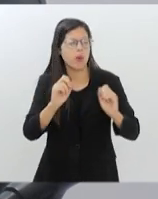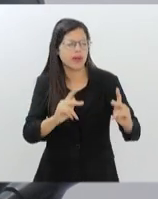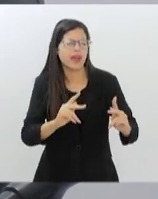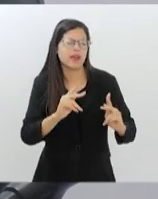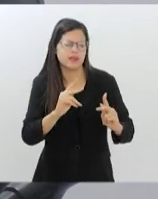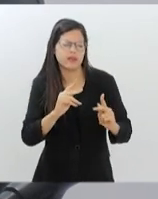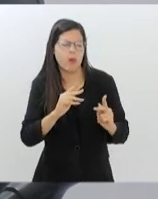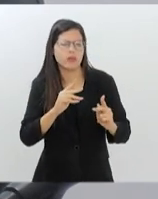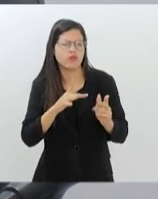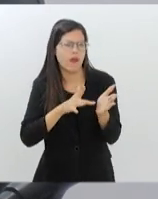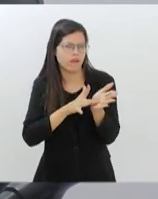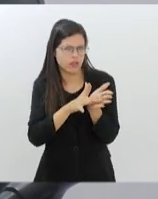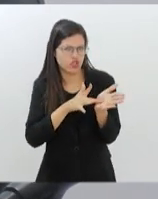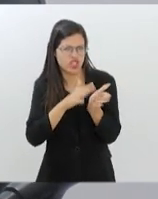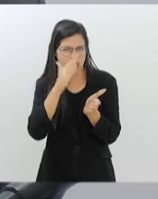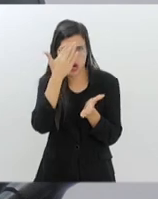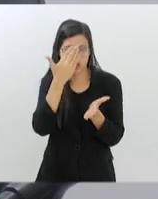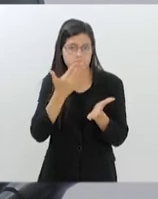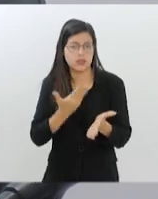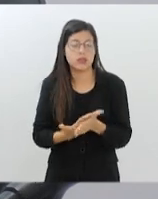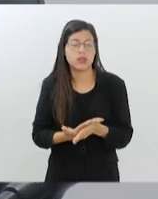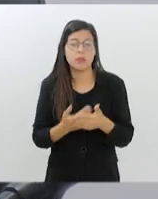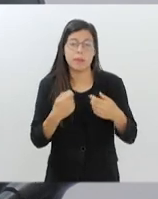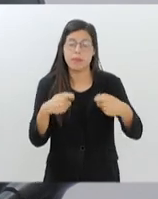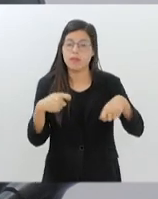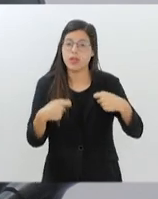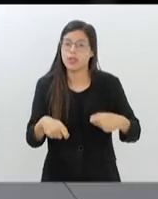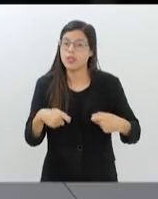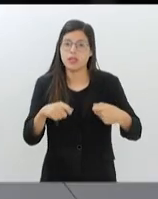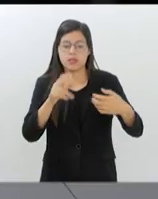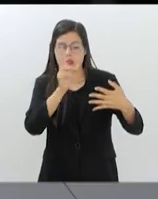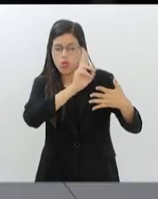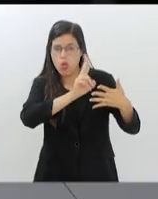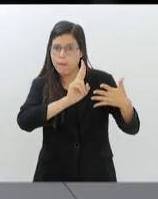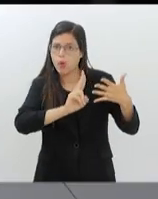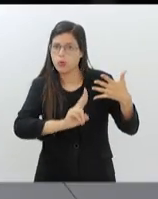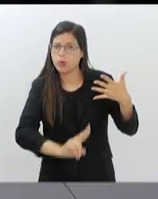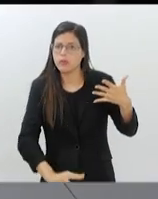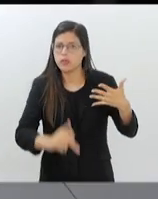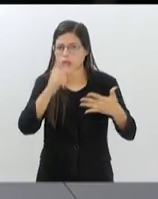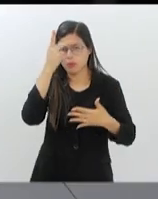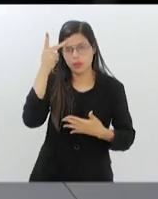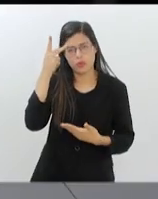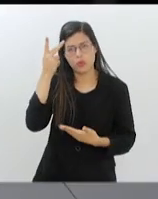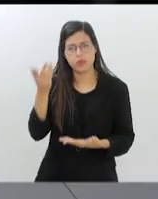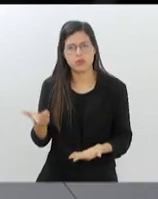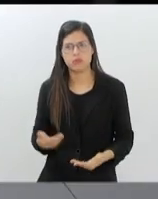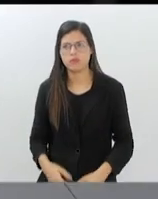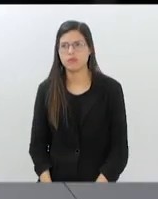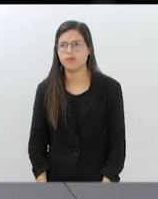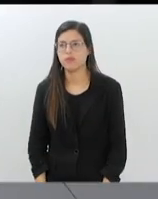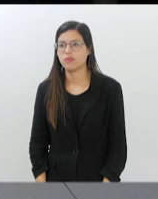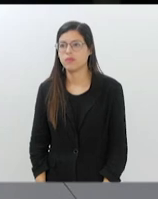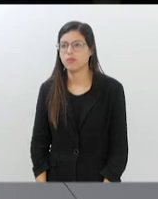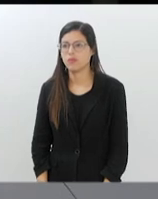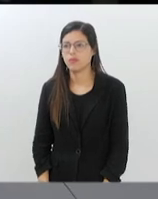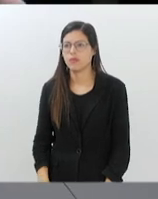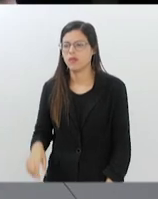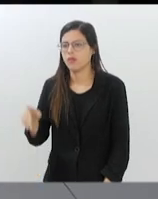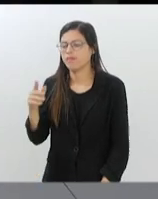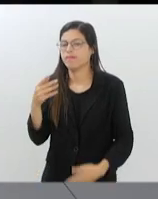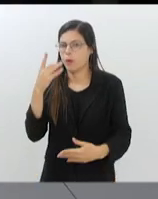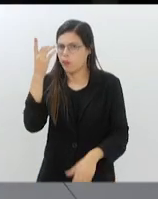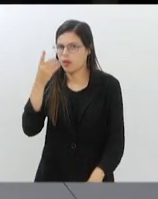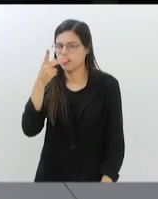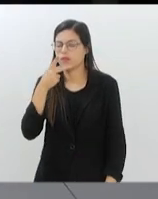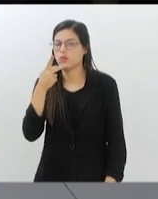acreditando o senhor tem que no mínimo elencar quem são as pessoas que o senhor comanda diretamente Deputado Quando o senhor menciona por exemplo a gestão dos